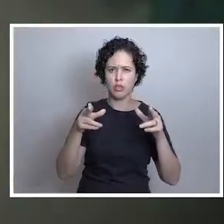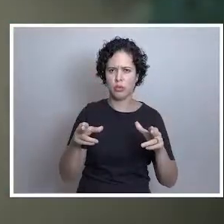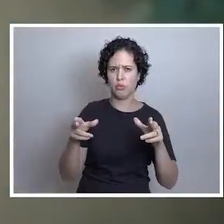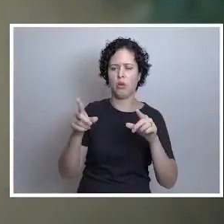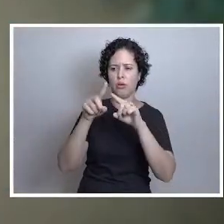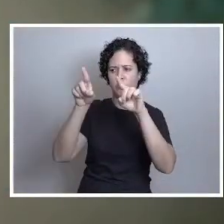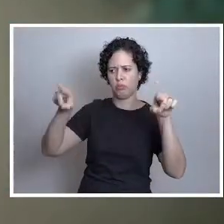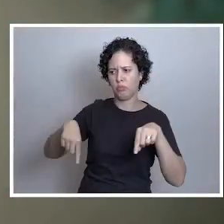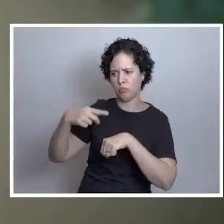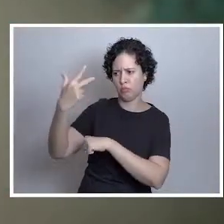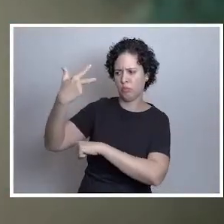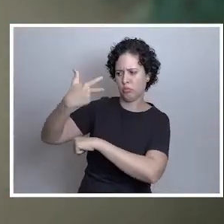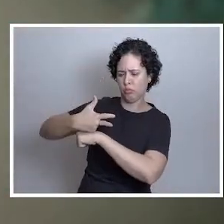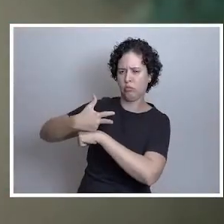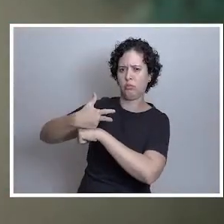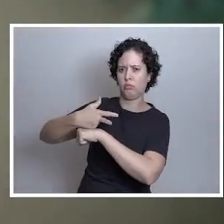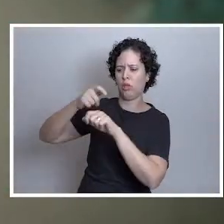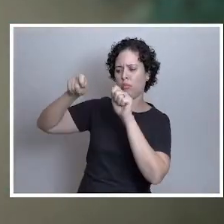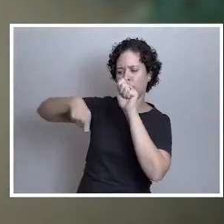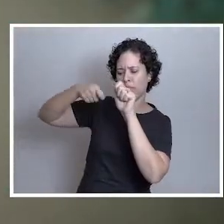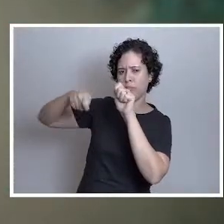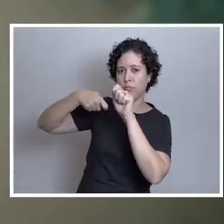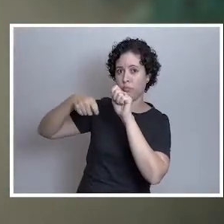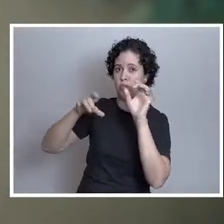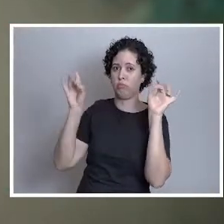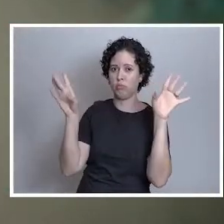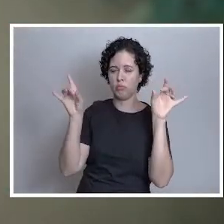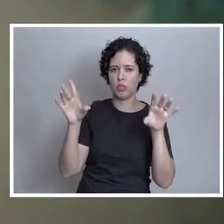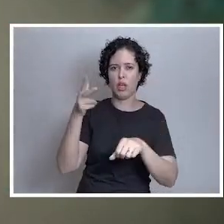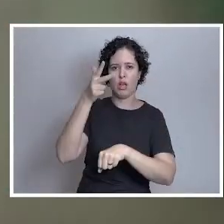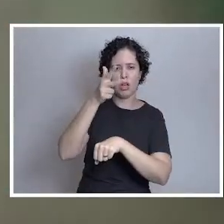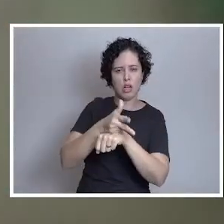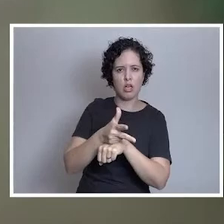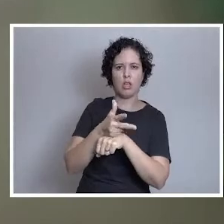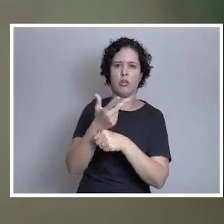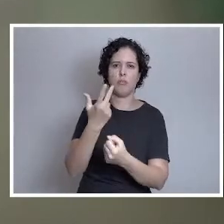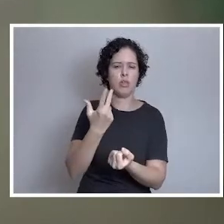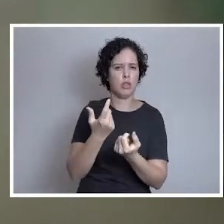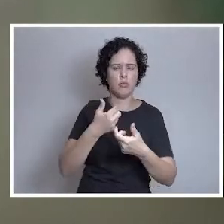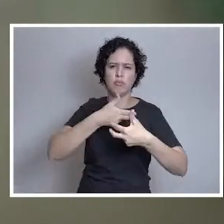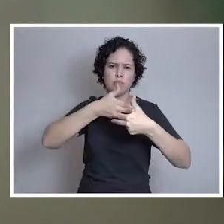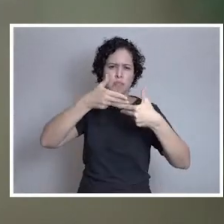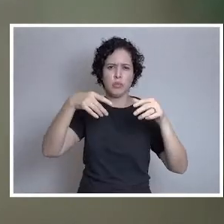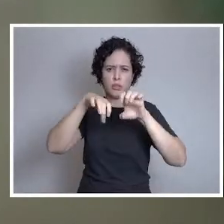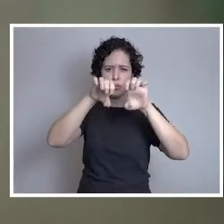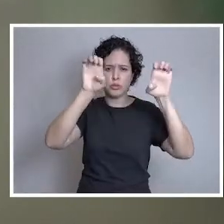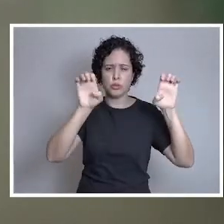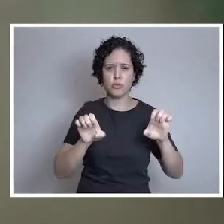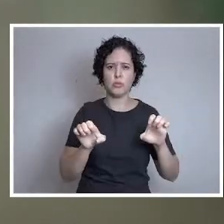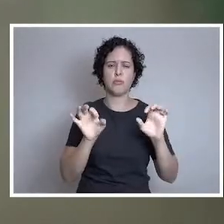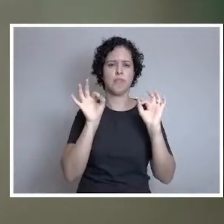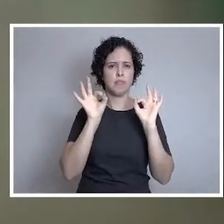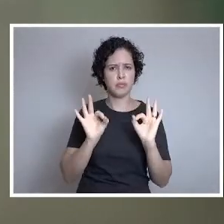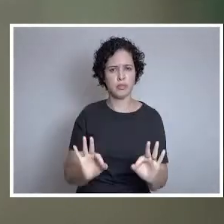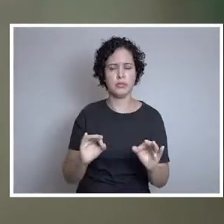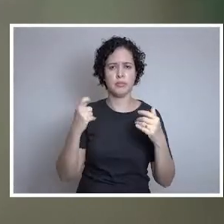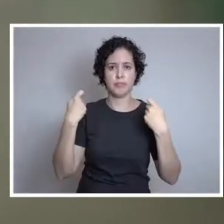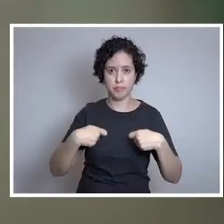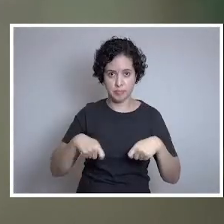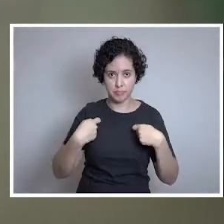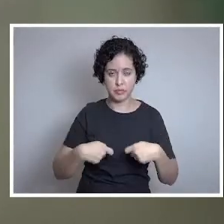de ponta, de estúdios que são estúdios de TV profissional, porque as nossas transmissões, o modelo que